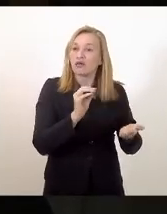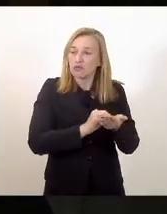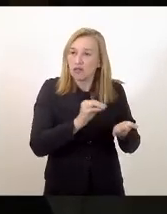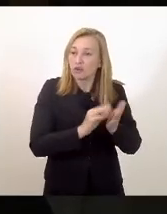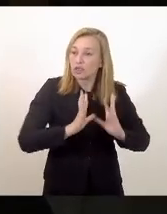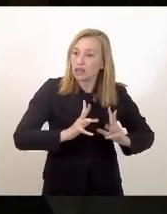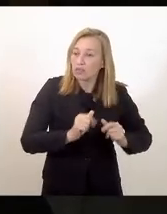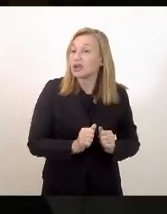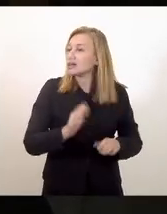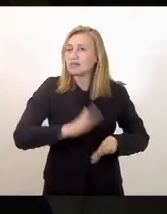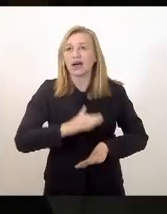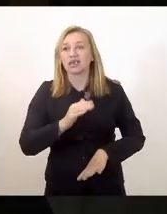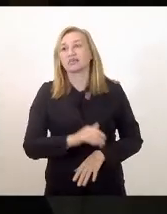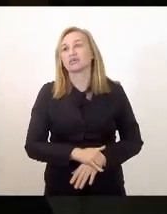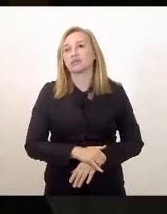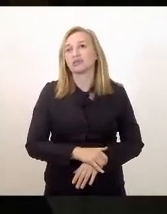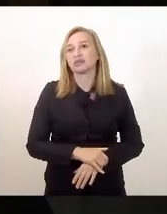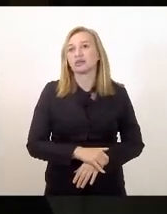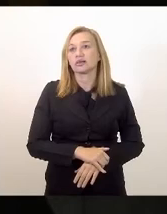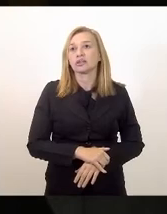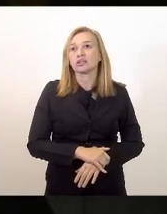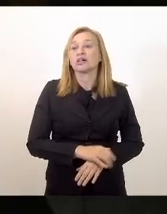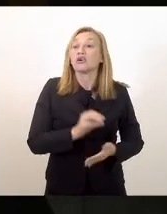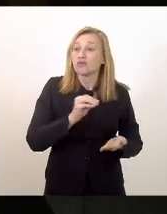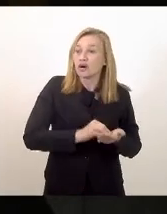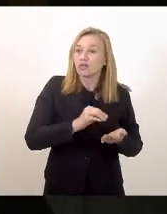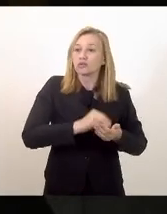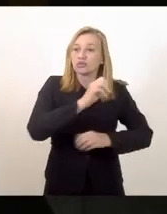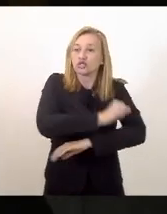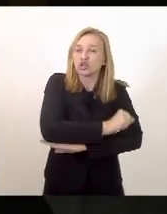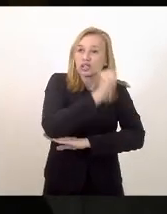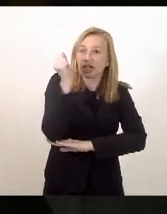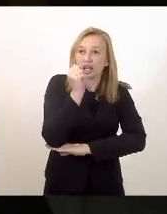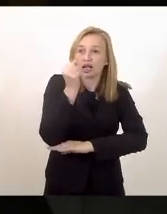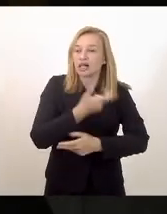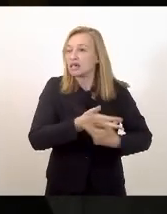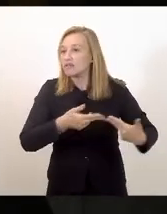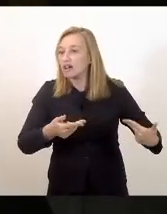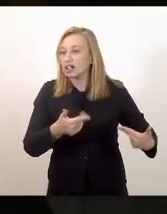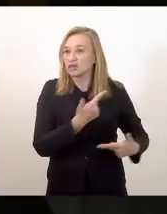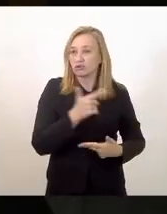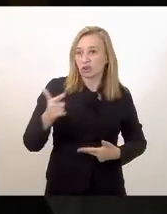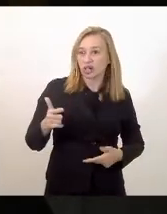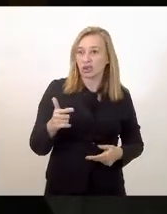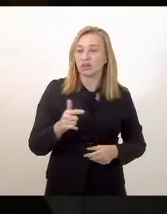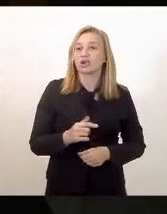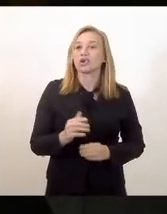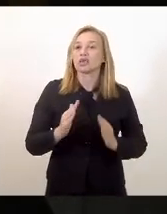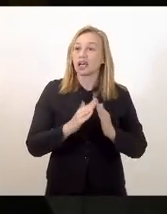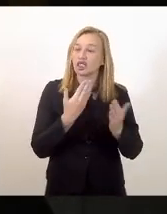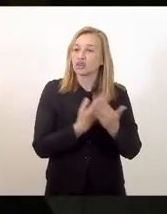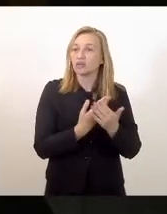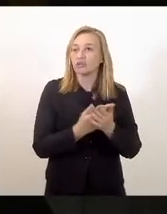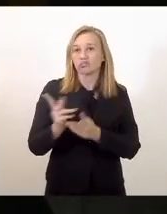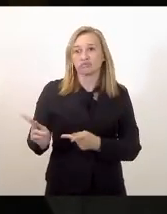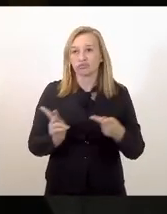e mais que isso, faltam janelas e muitas salas de aula. Das escolas que a gente